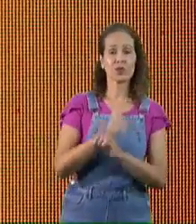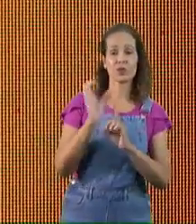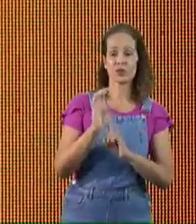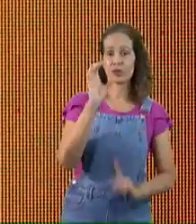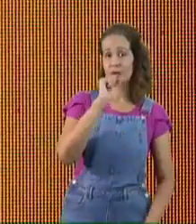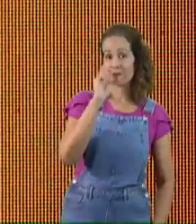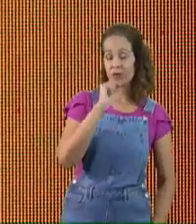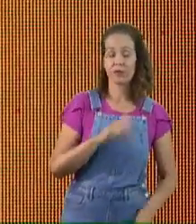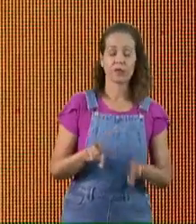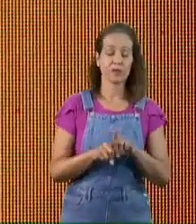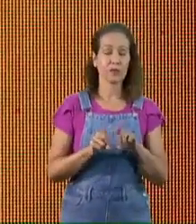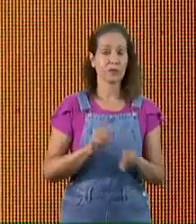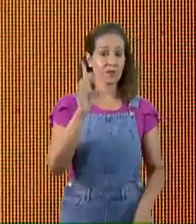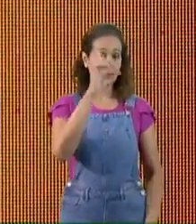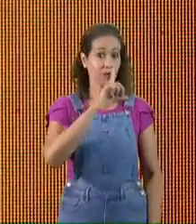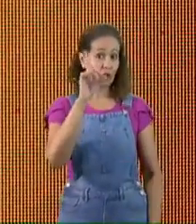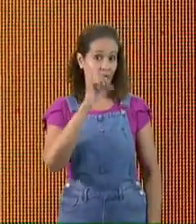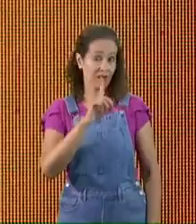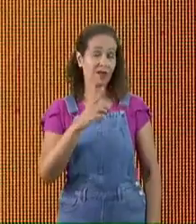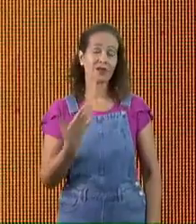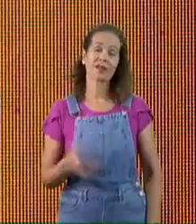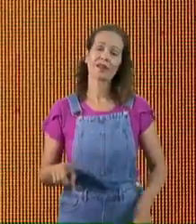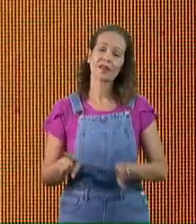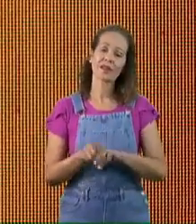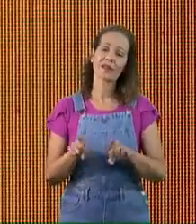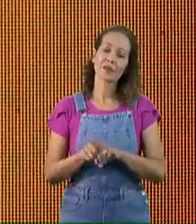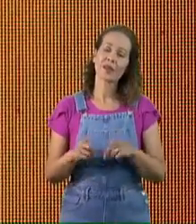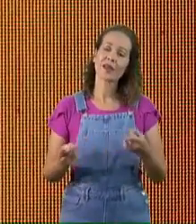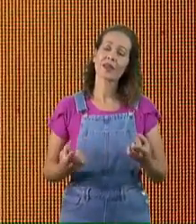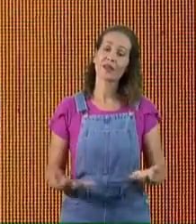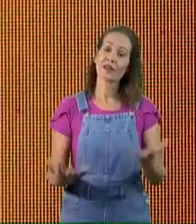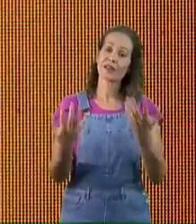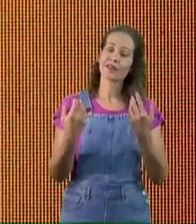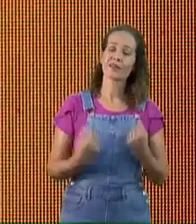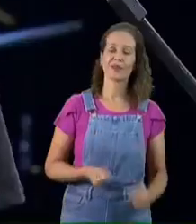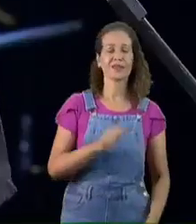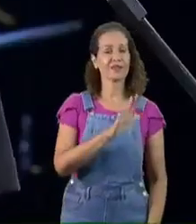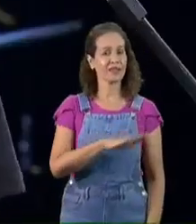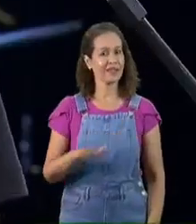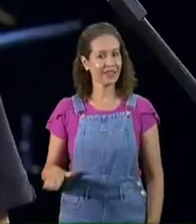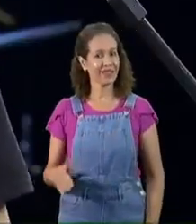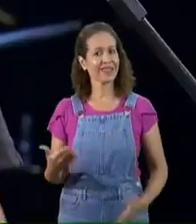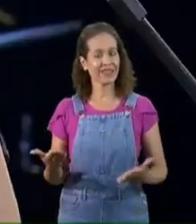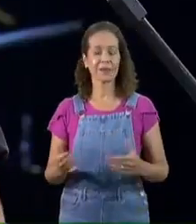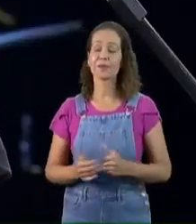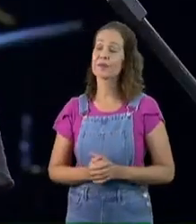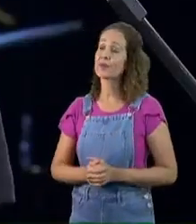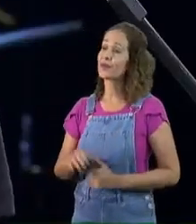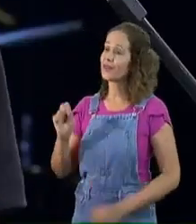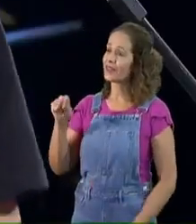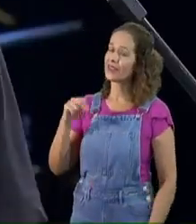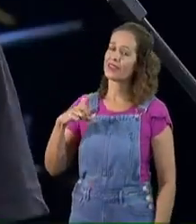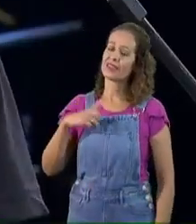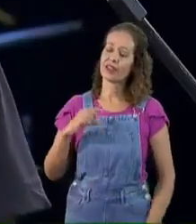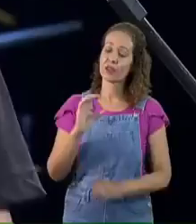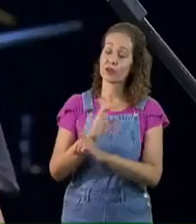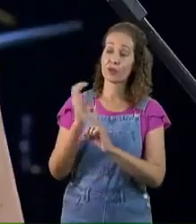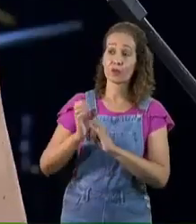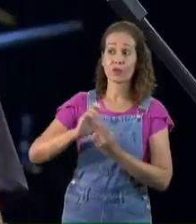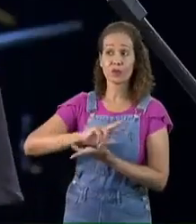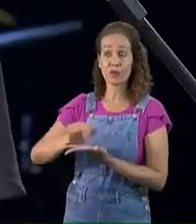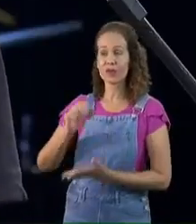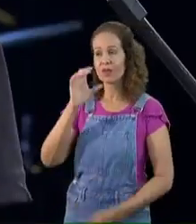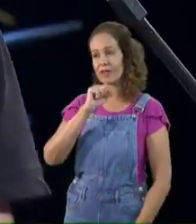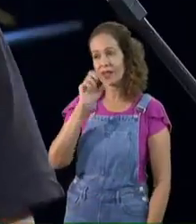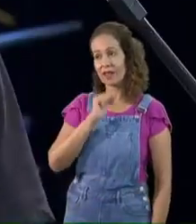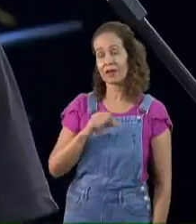no domingo, pudesse estar também recebendo as crianças, né, tio Luan? Isso, exatamente. A gente tem os nossos cultos do sábado,